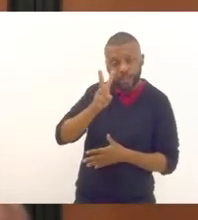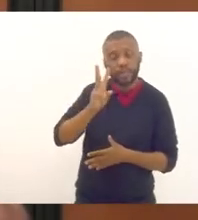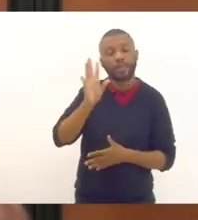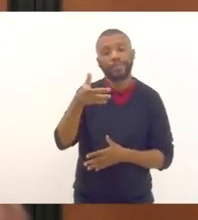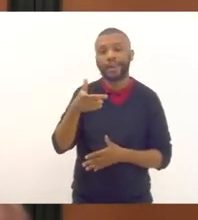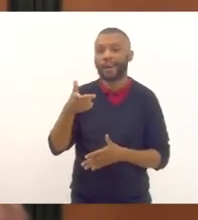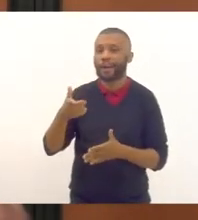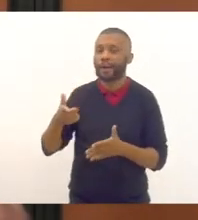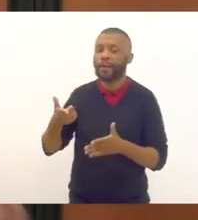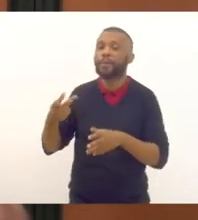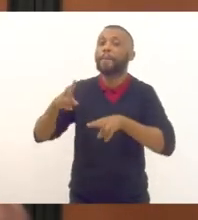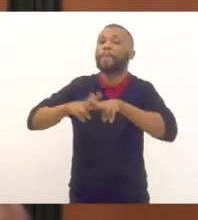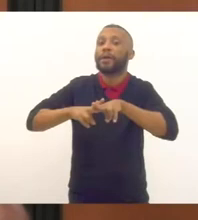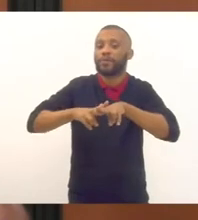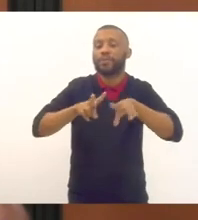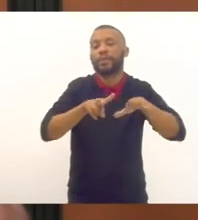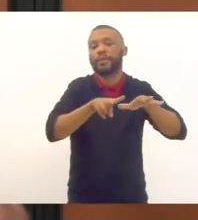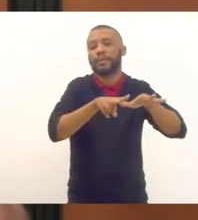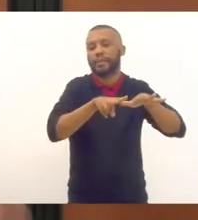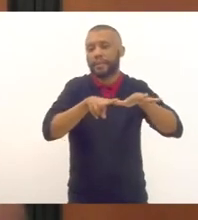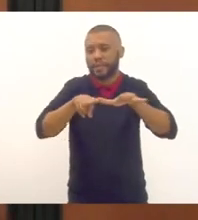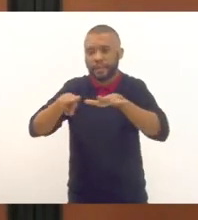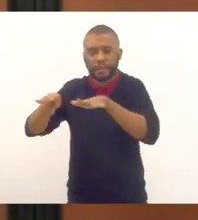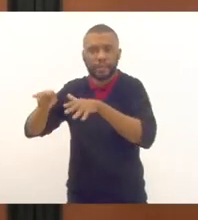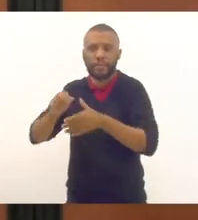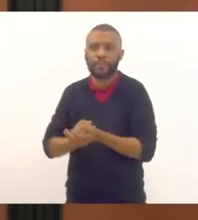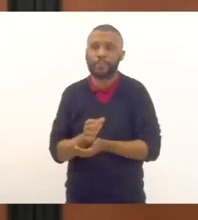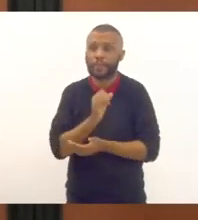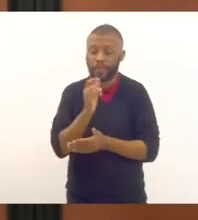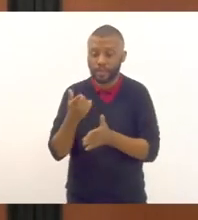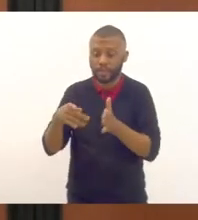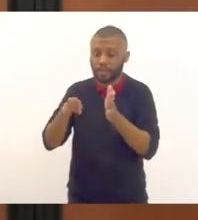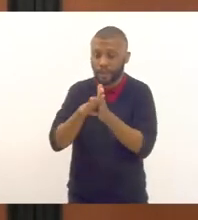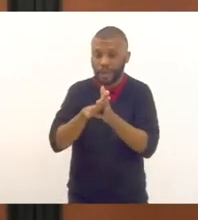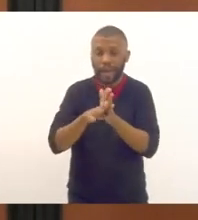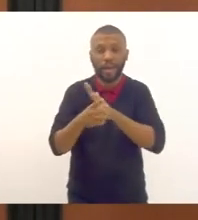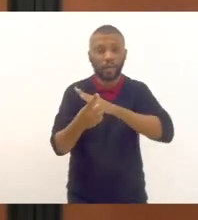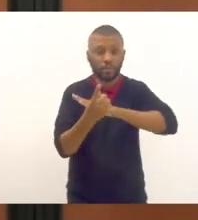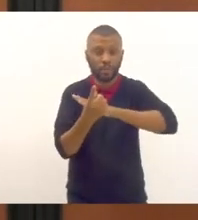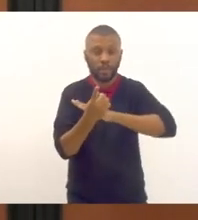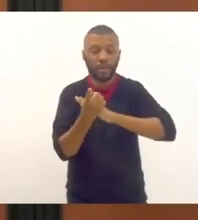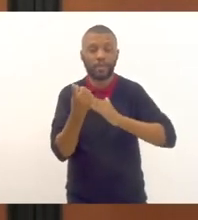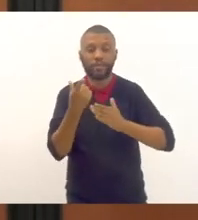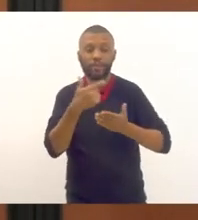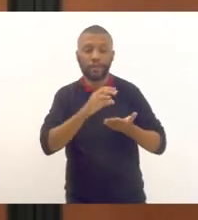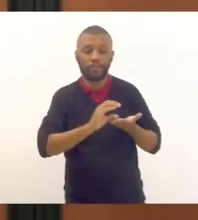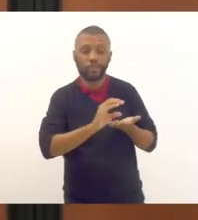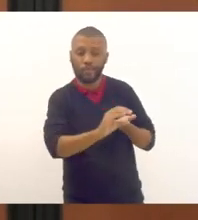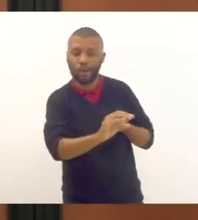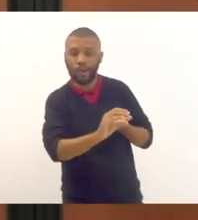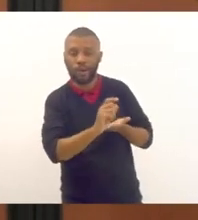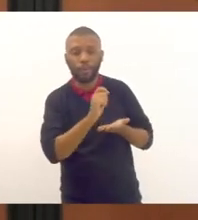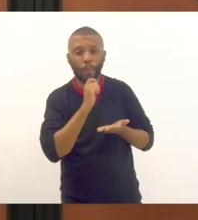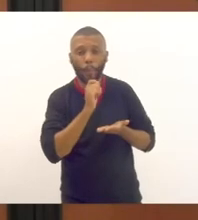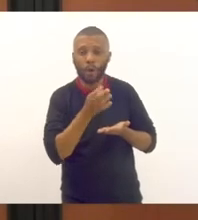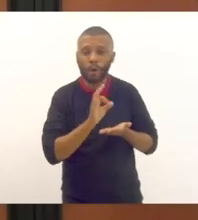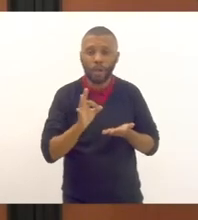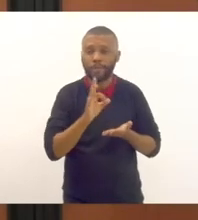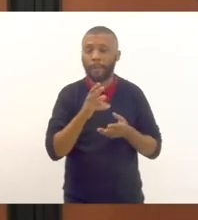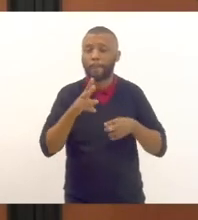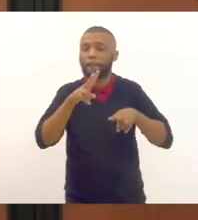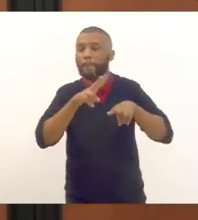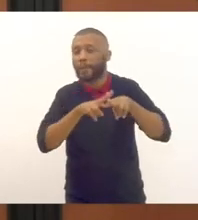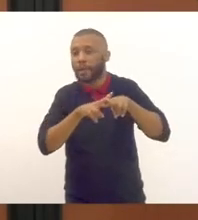semana. Né? Se ele está para descarregar num cliente e ele não descarregou, ou ficou agarrado por algum